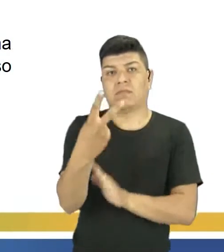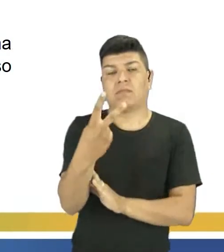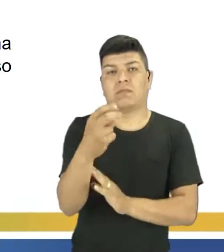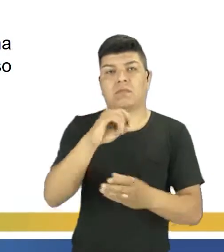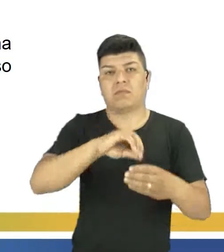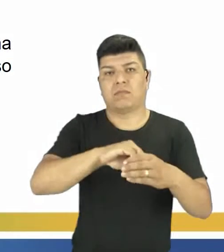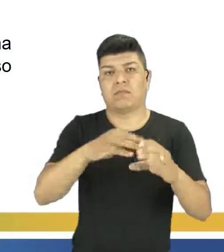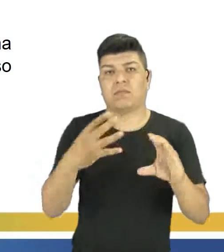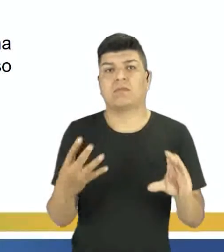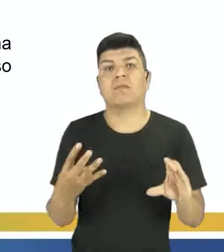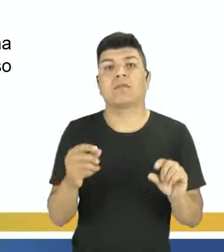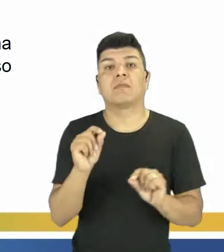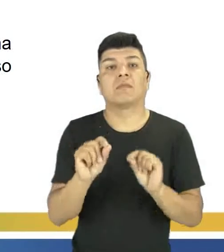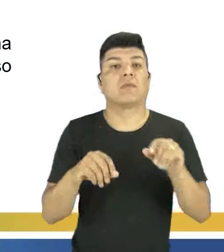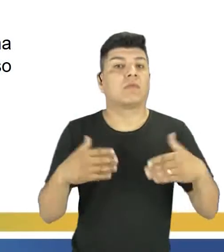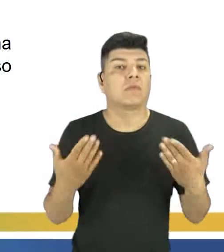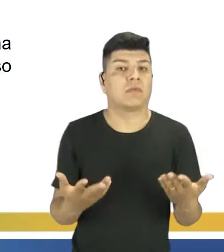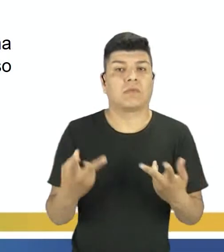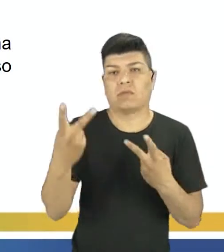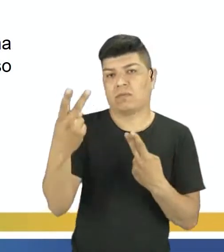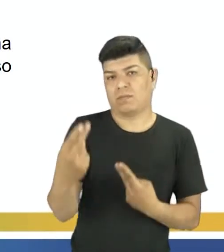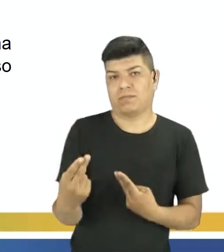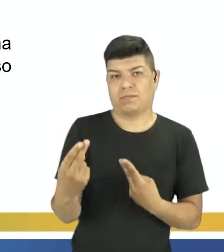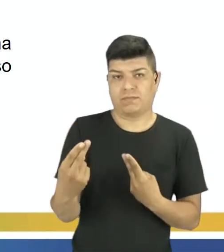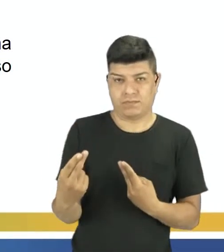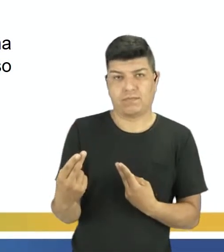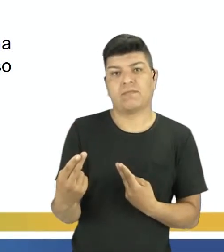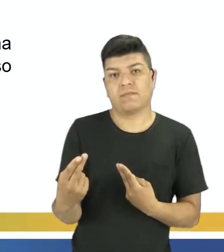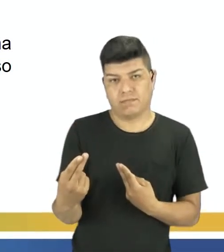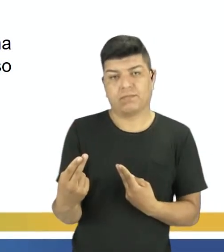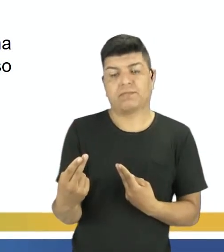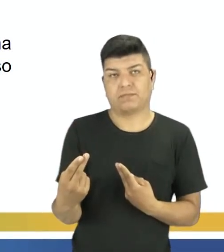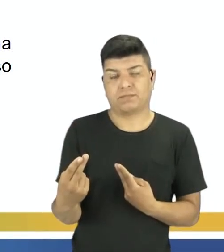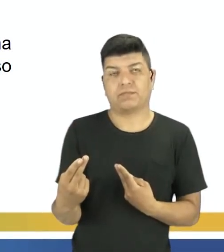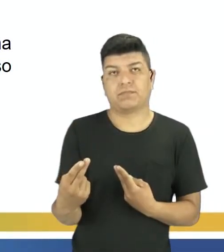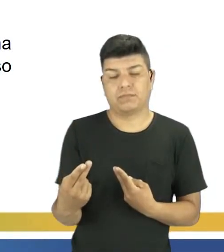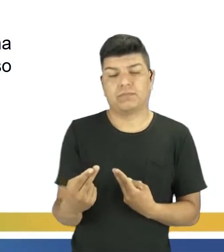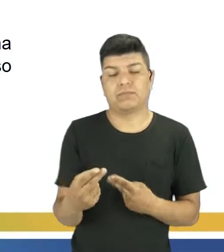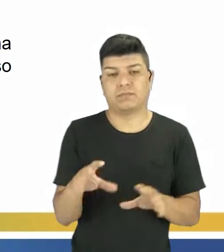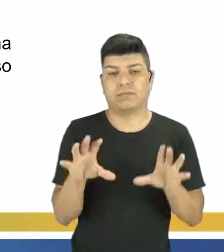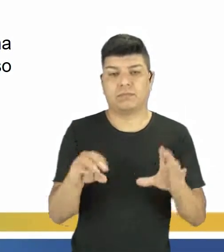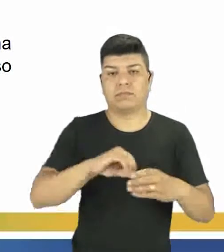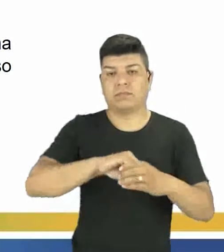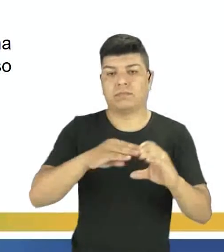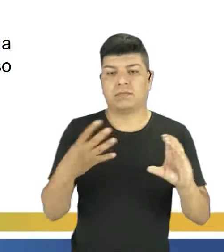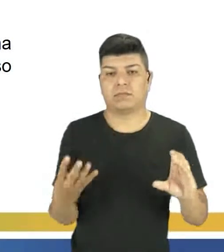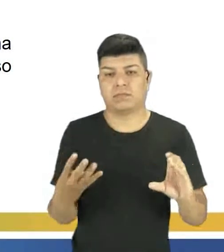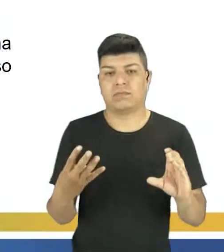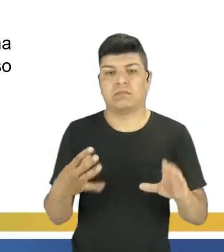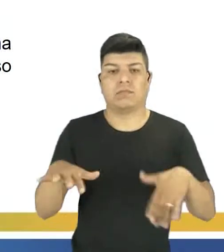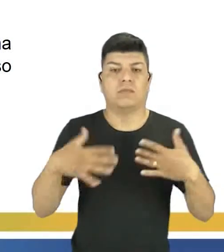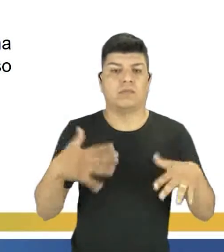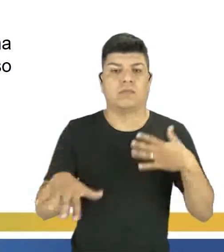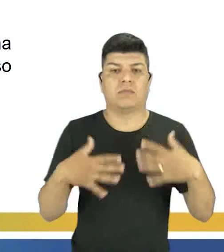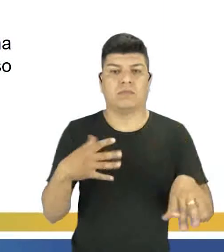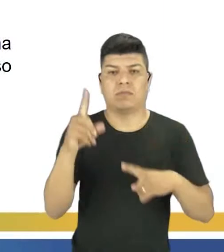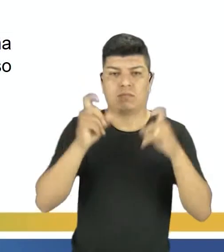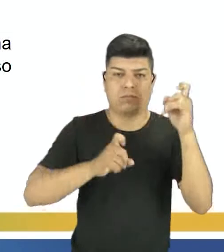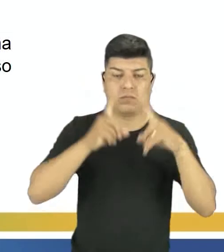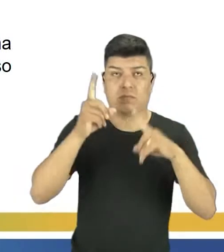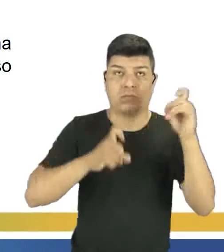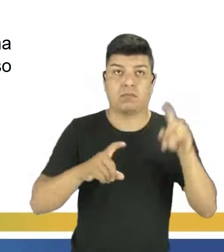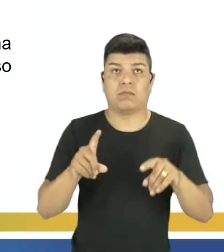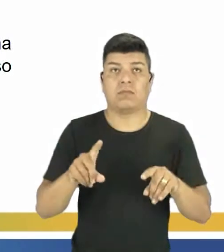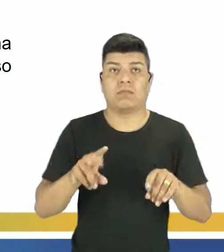as características são semelhantes, são praticamente iguais às características do movimento expressionista.